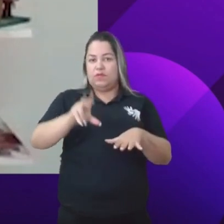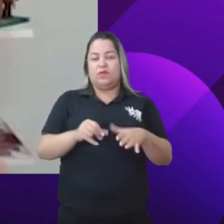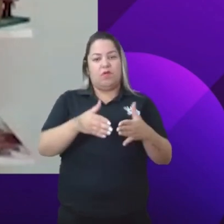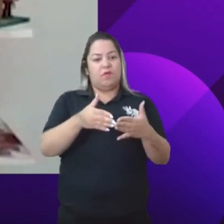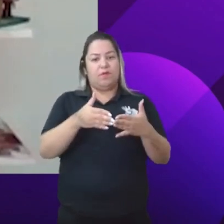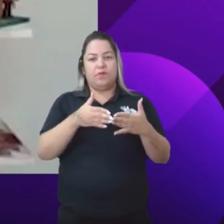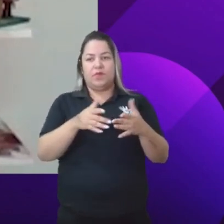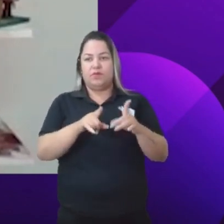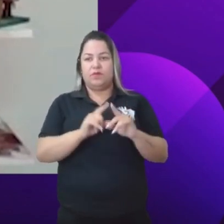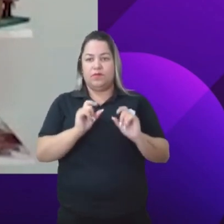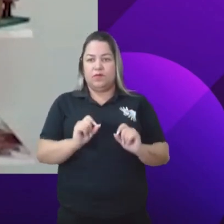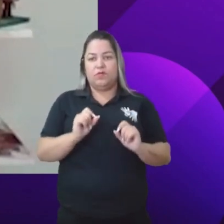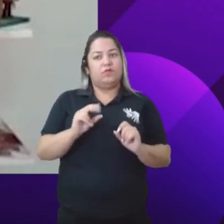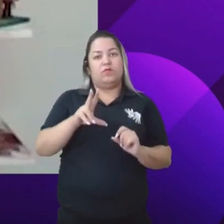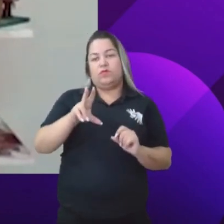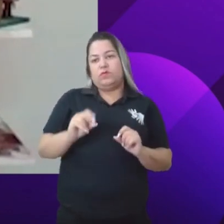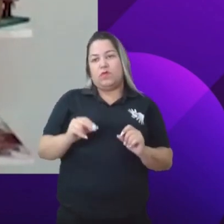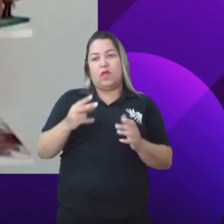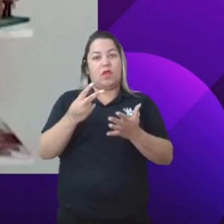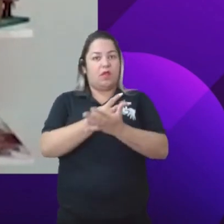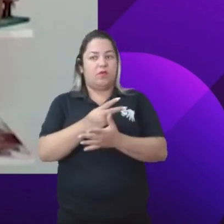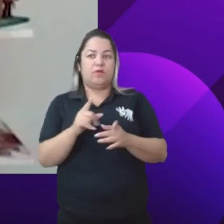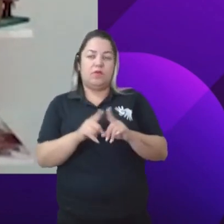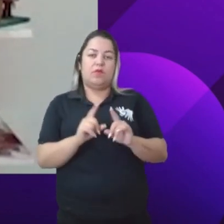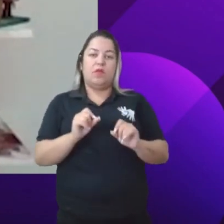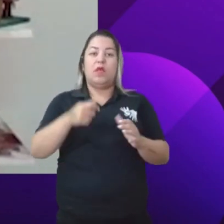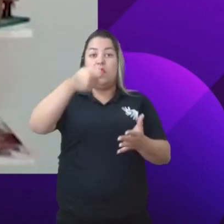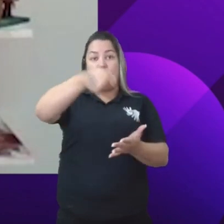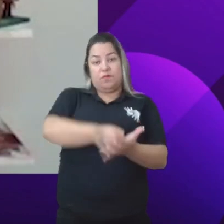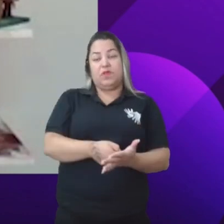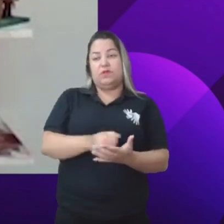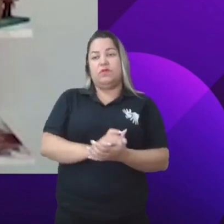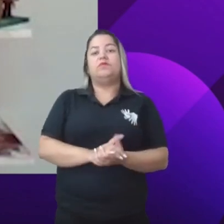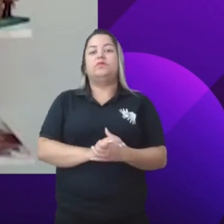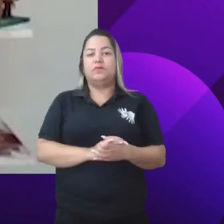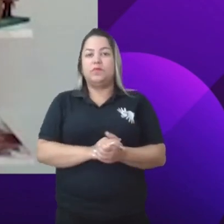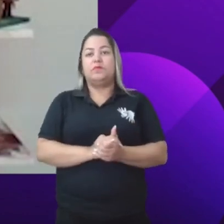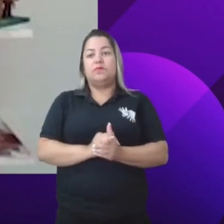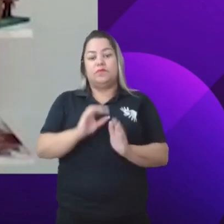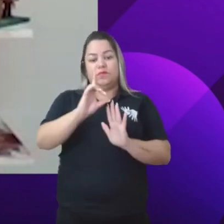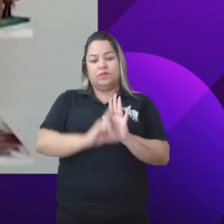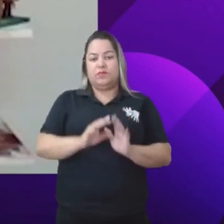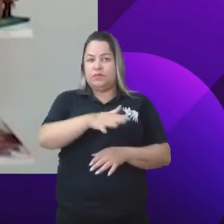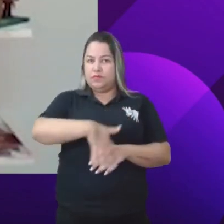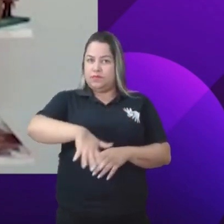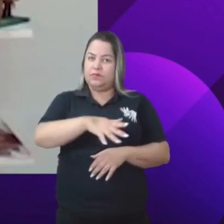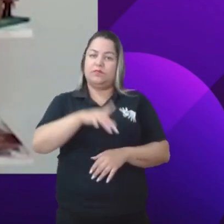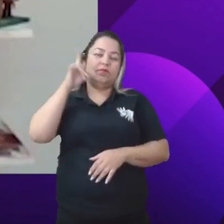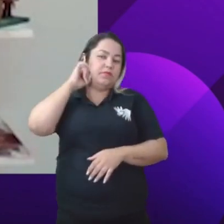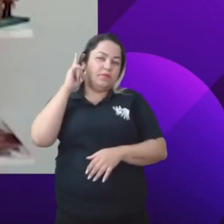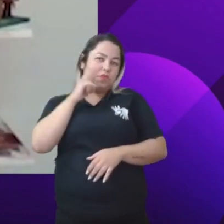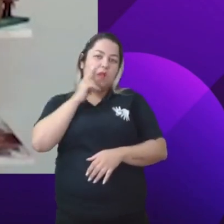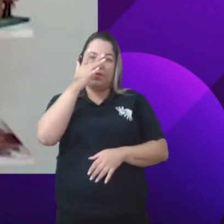A gente não só faz acessibilidade quando dá. A acessibilidade, ela é obrigatória. Então, os direitos da população surda, os direitos das pessoas